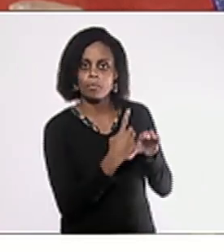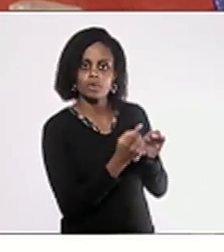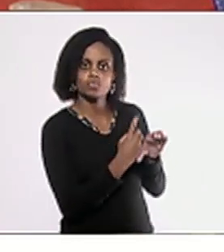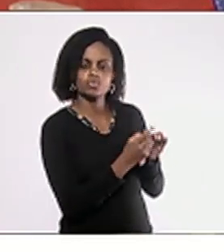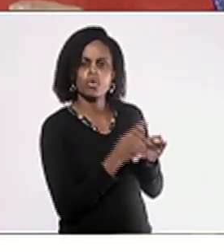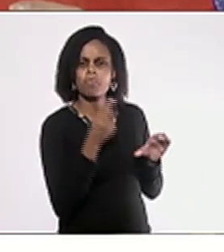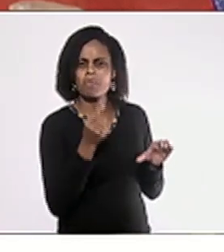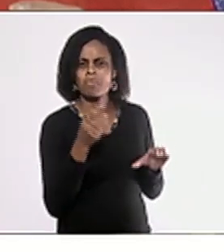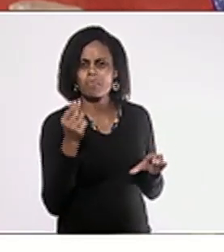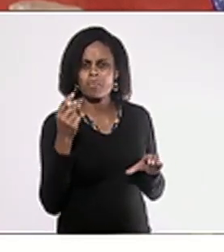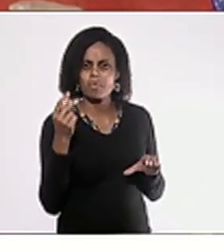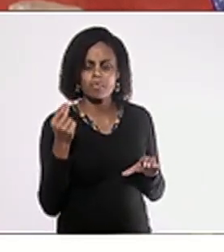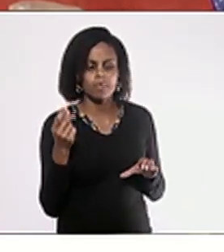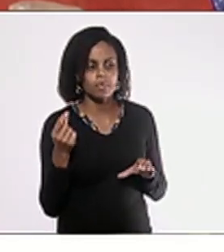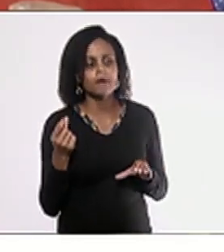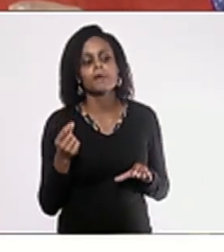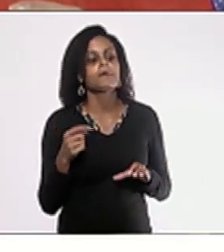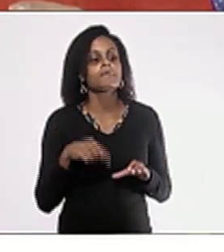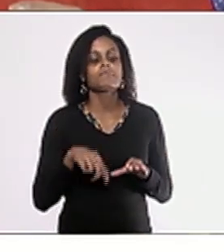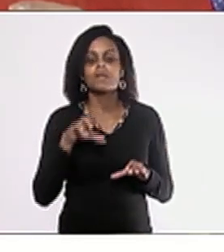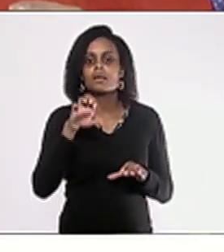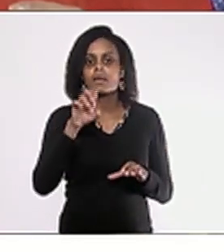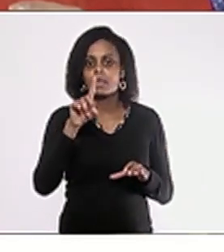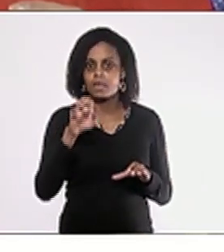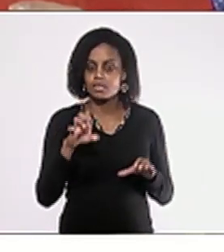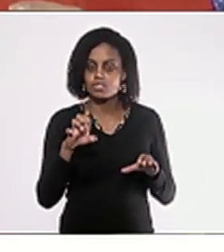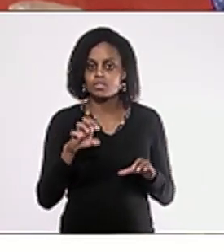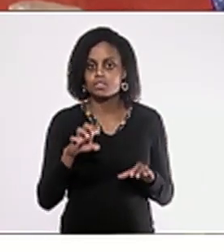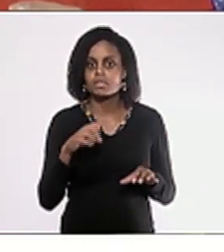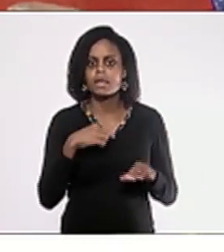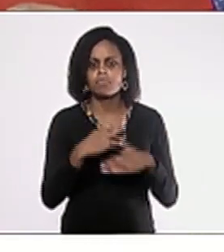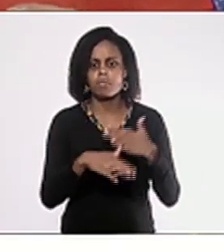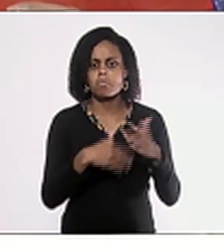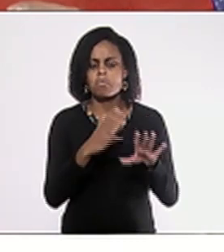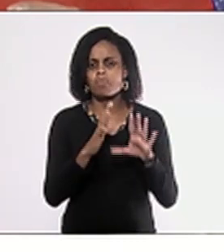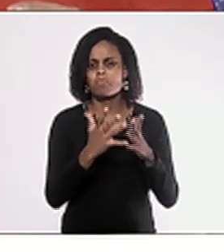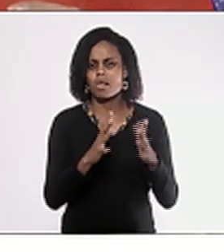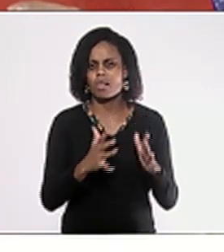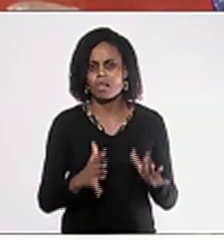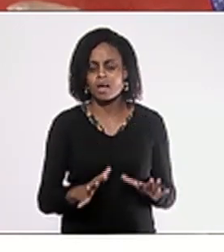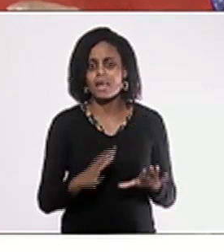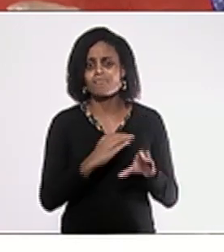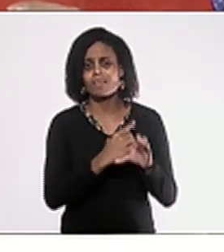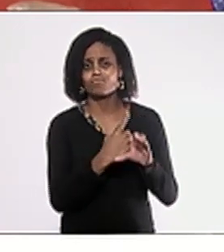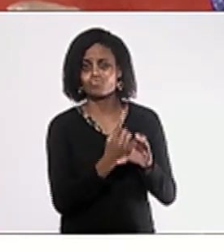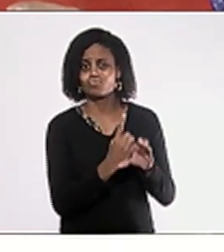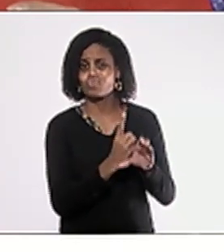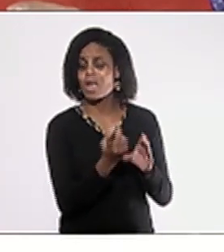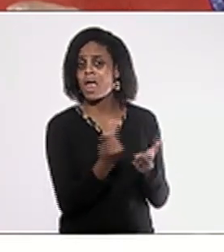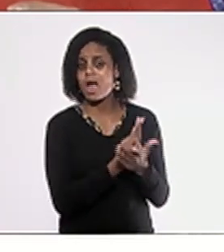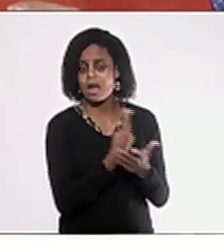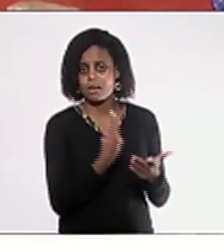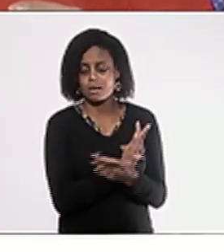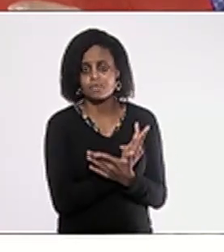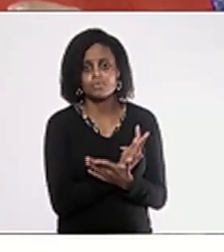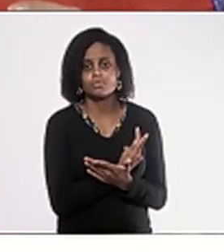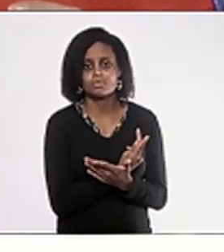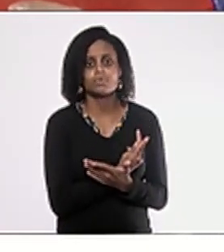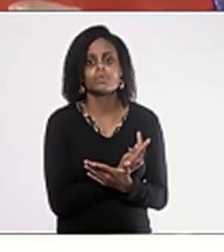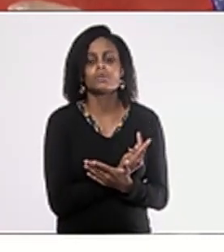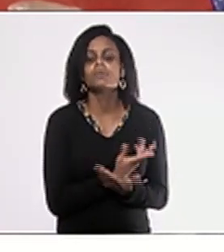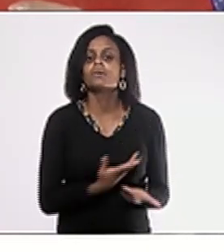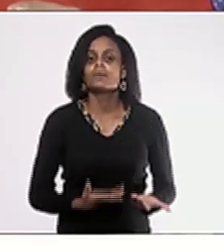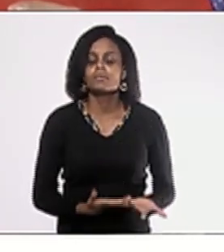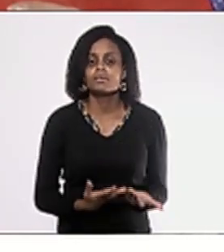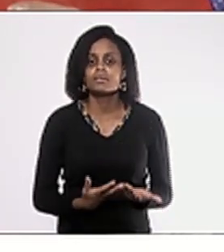muito tempo na rede, esse medidor vai degradar, ele vai medir fora da realidade do consumo do cliente, e